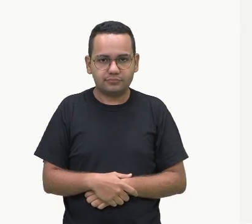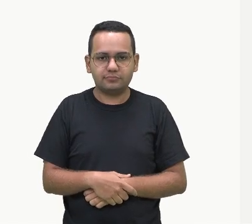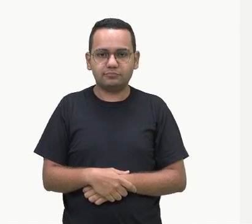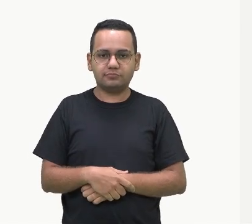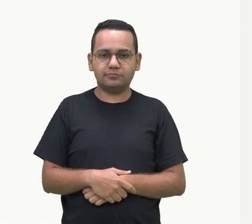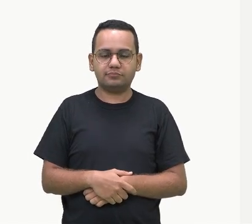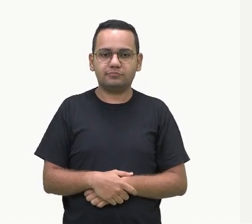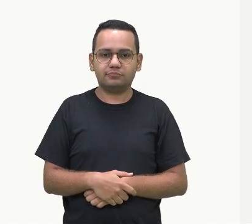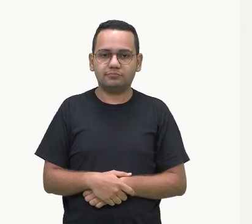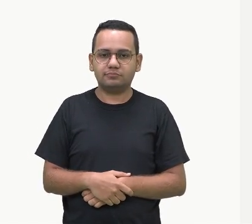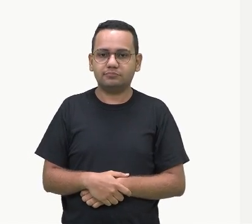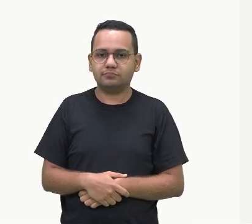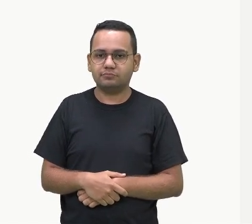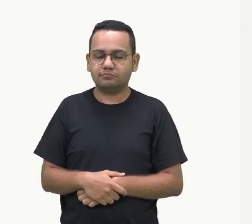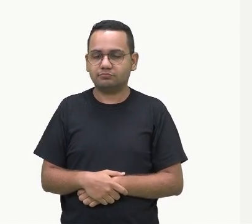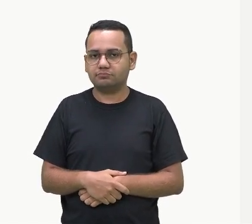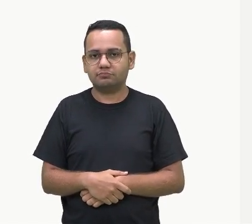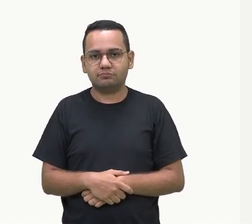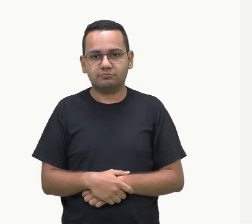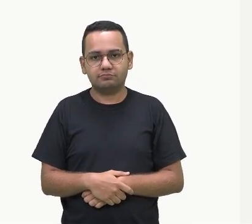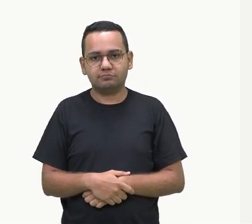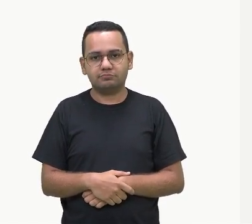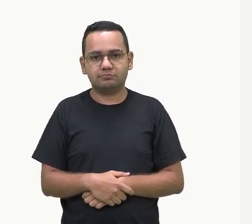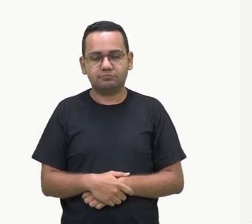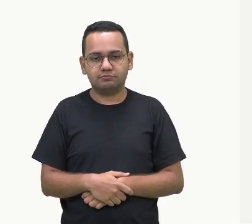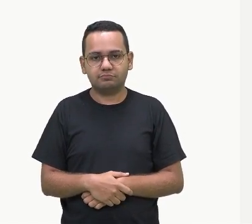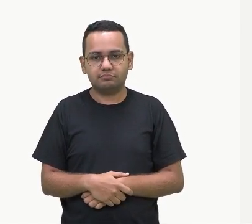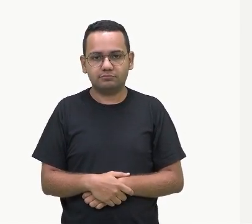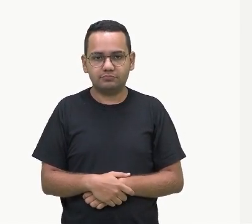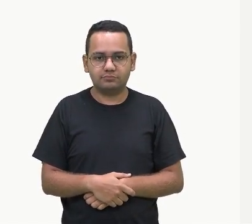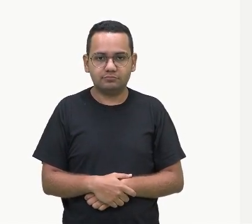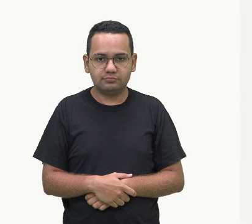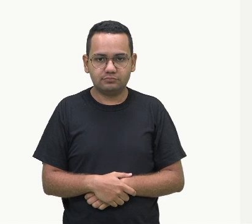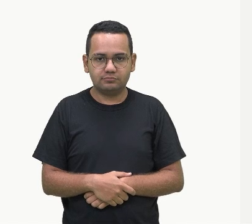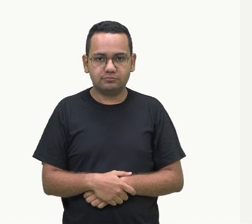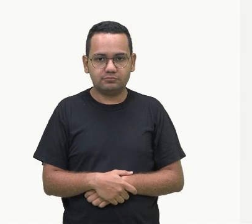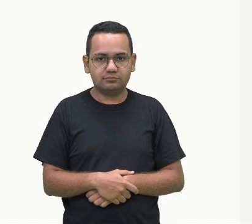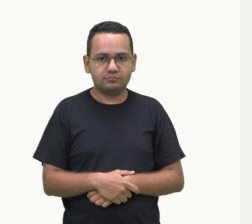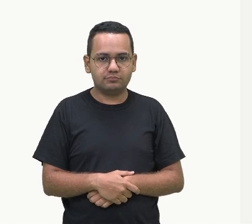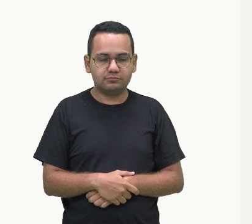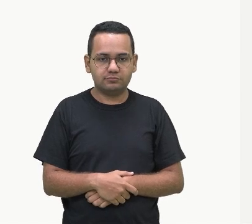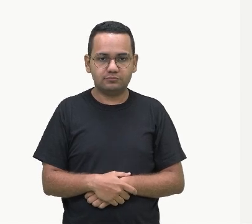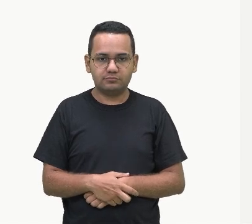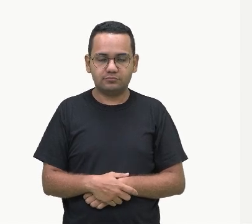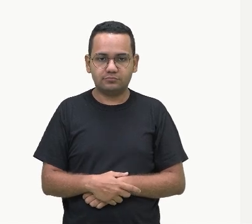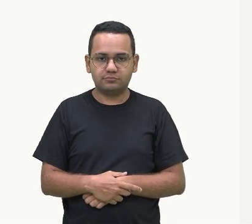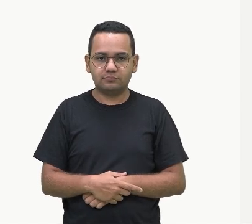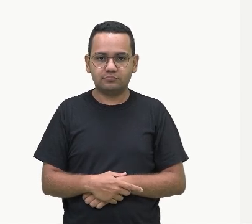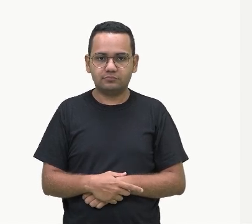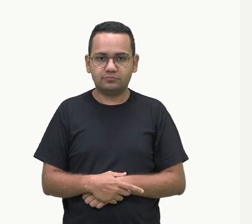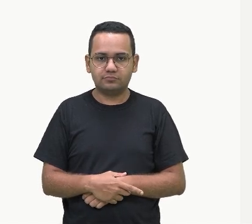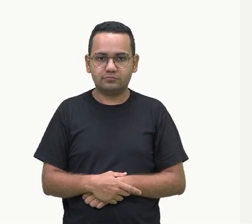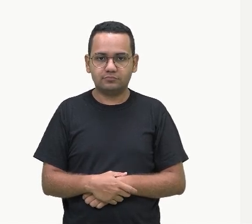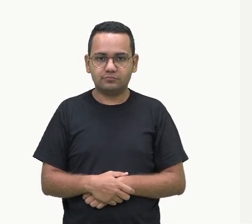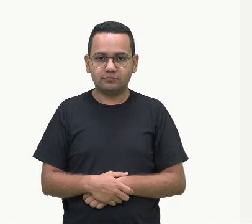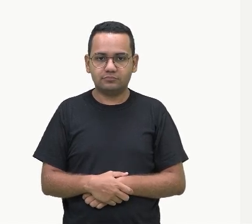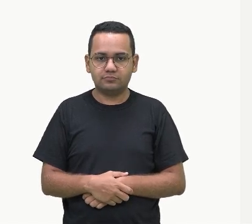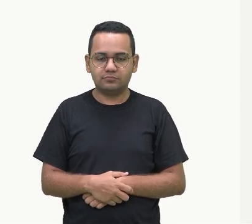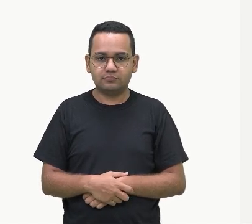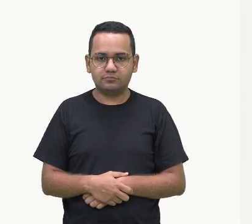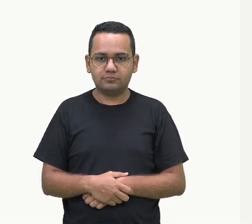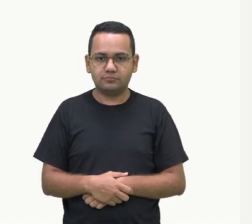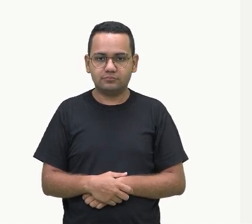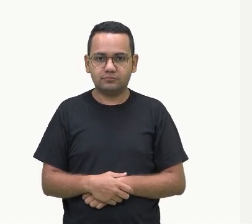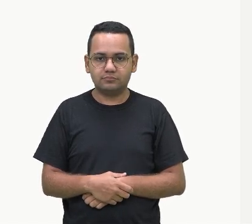paralelas, tá bom? Então, um feixe de paralelas vai ser o quê? Vai ser, aqui ele está colocando